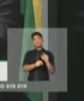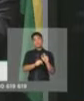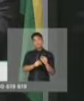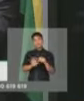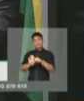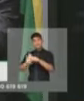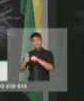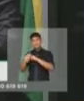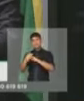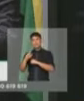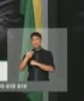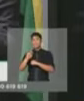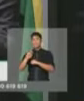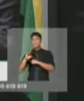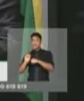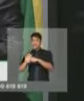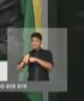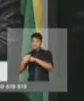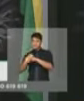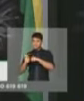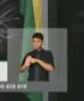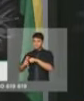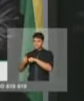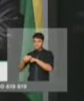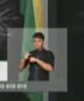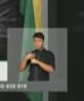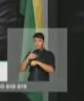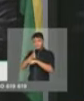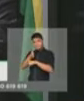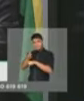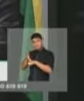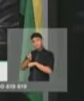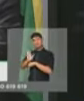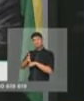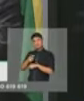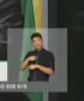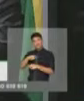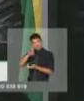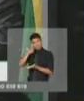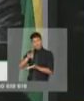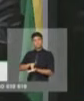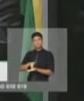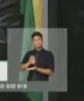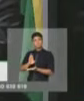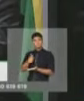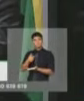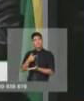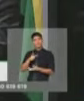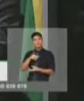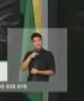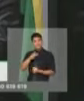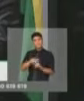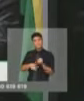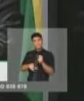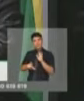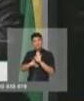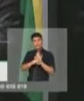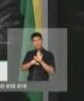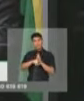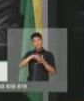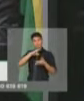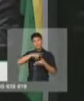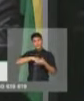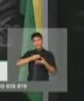lá que ele participou, eles já haviam sido consolidados e queriam regularizá-los o